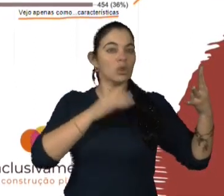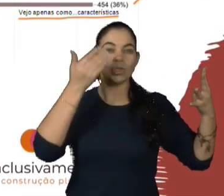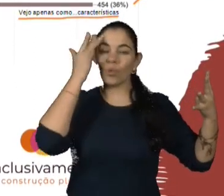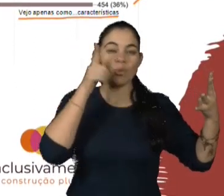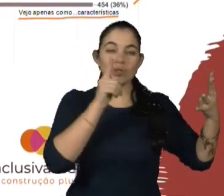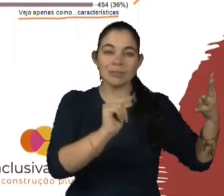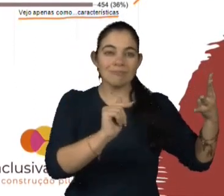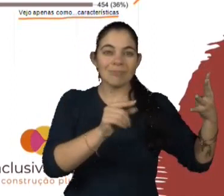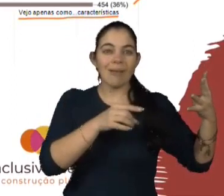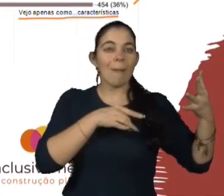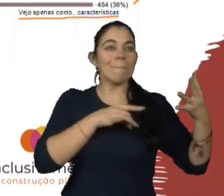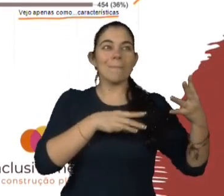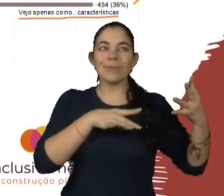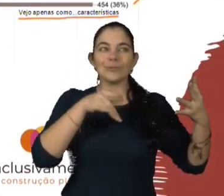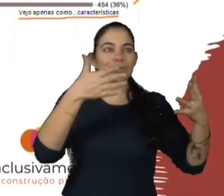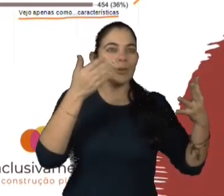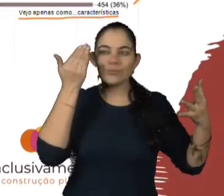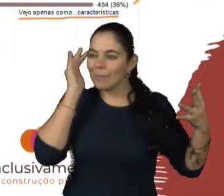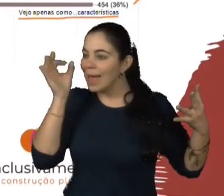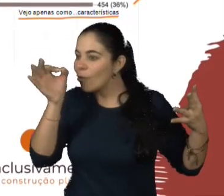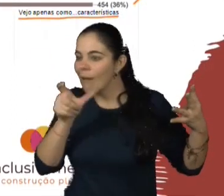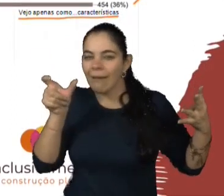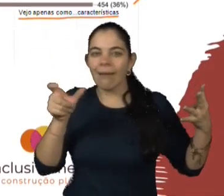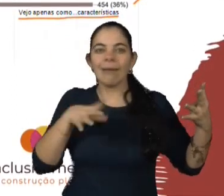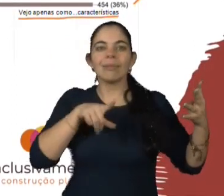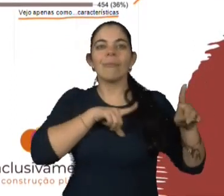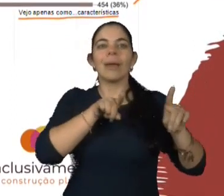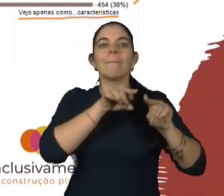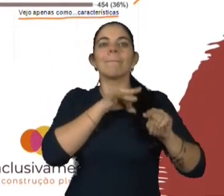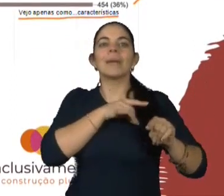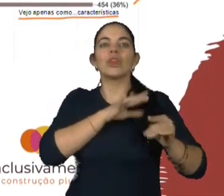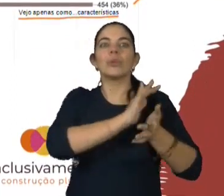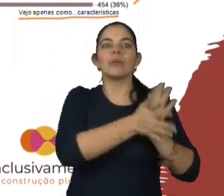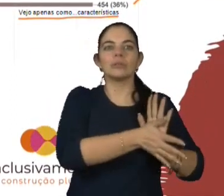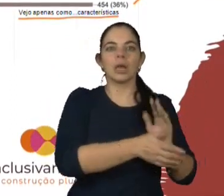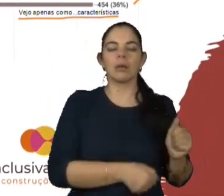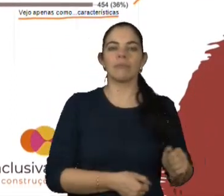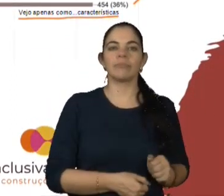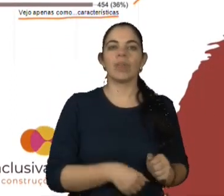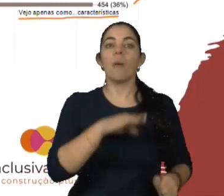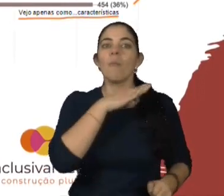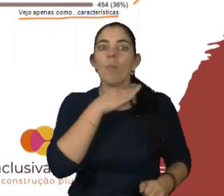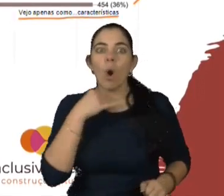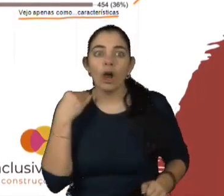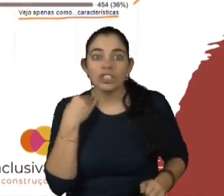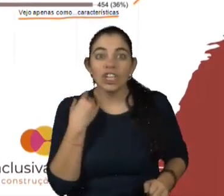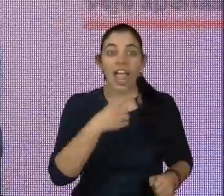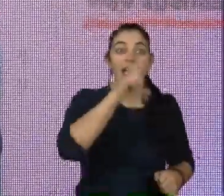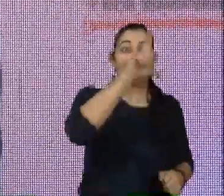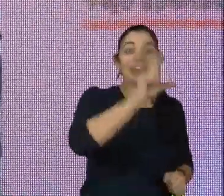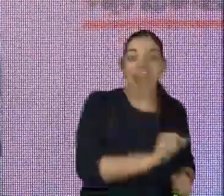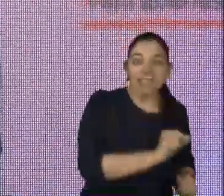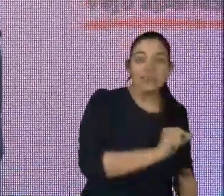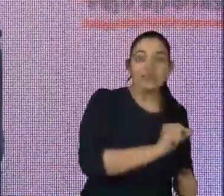conta, medo do desconhecido, medo do preconceito. Luto ficou em décimo lugar. Então, será